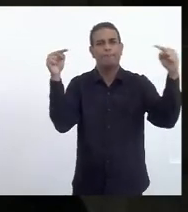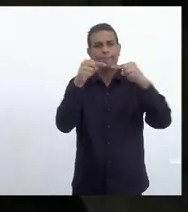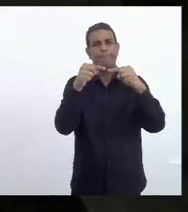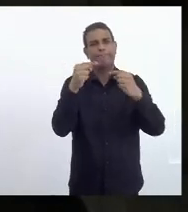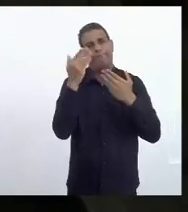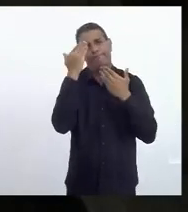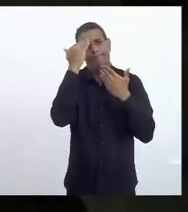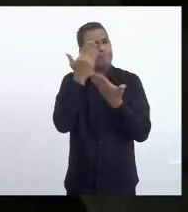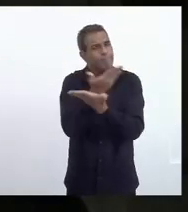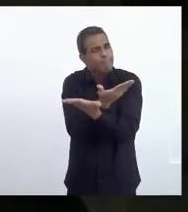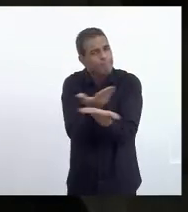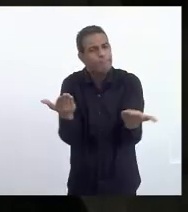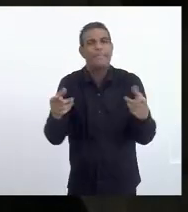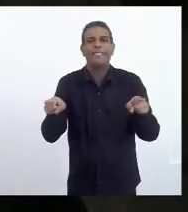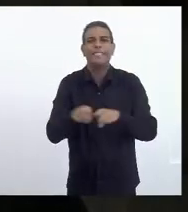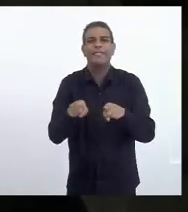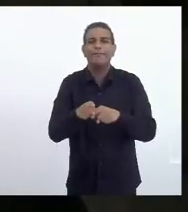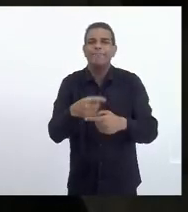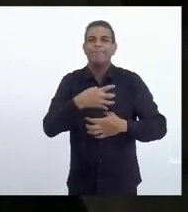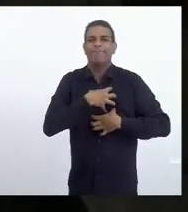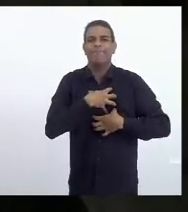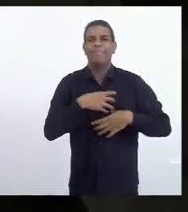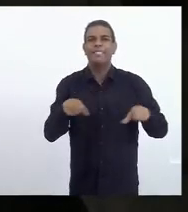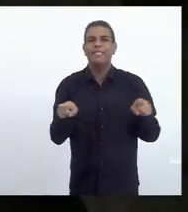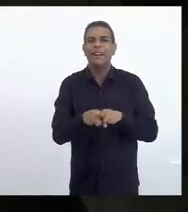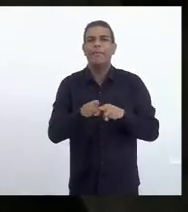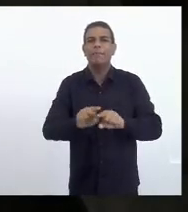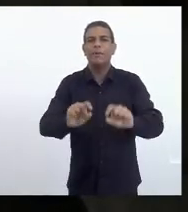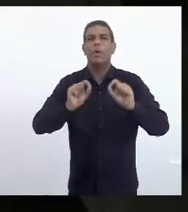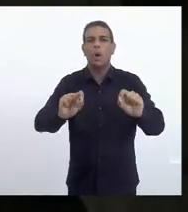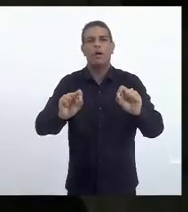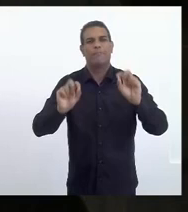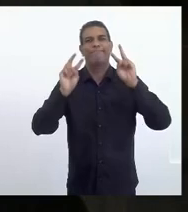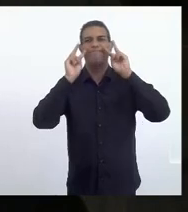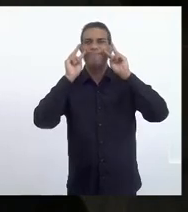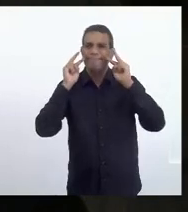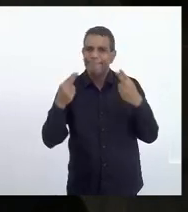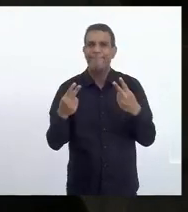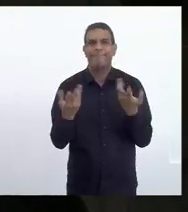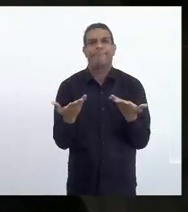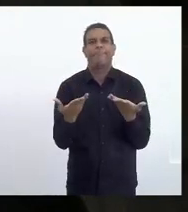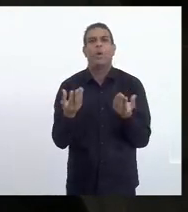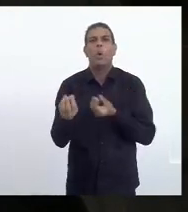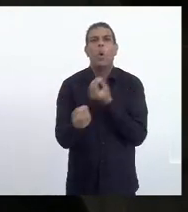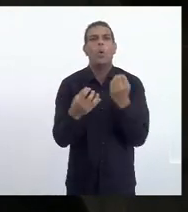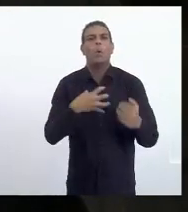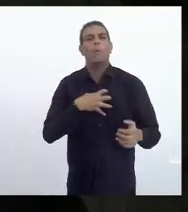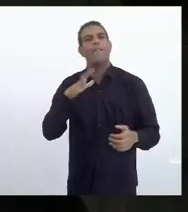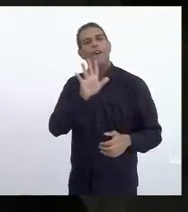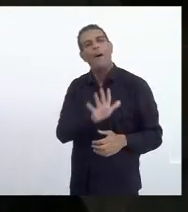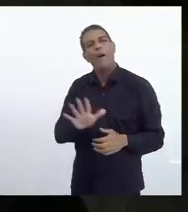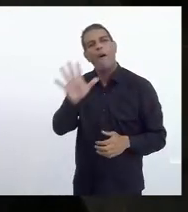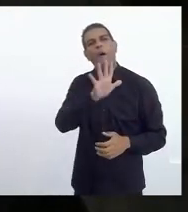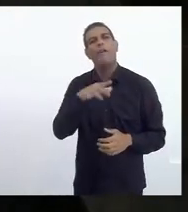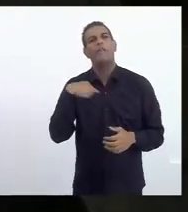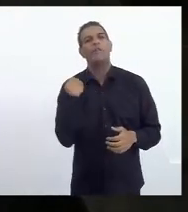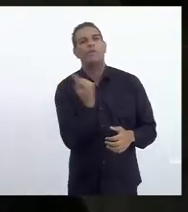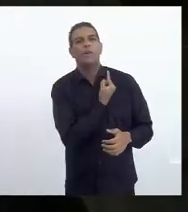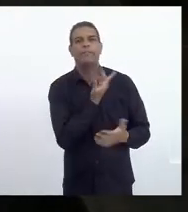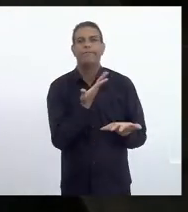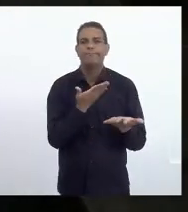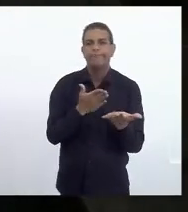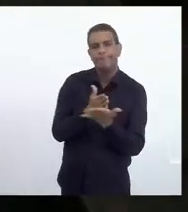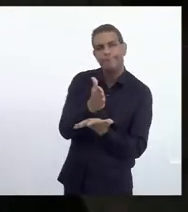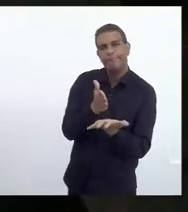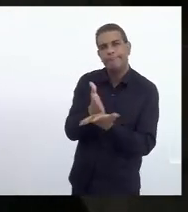que a minha manifestação e também registrando mais uma vez a forma diligente com que tem